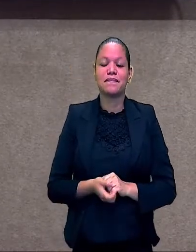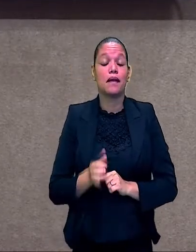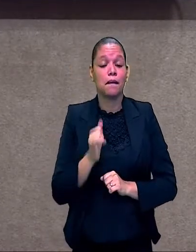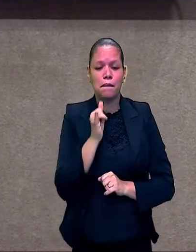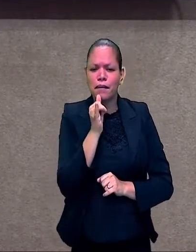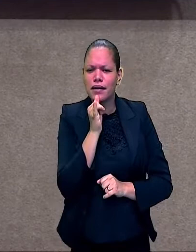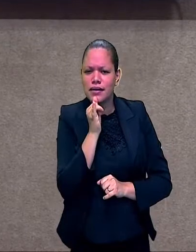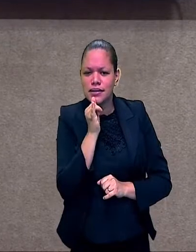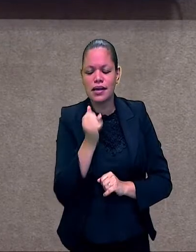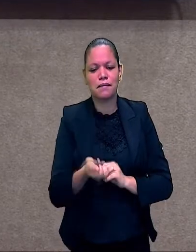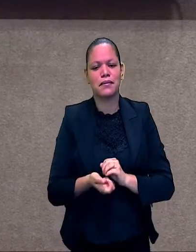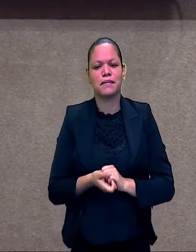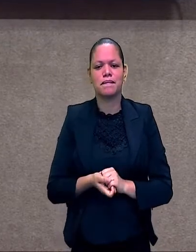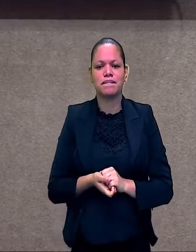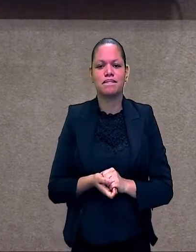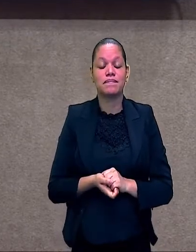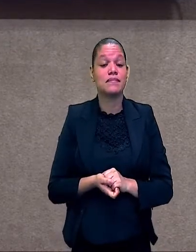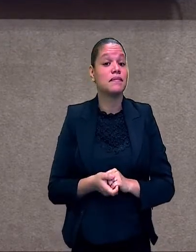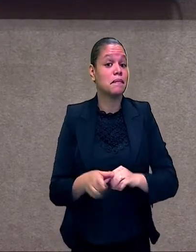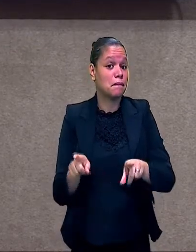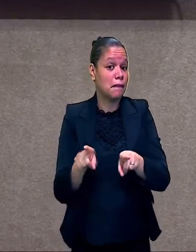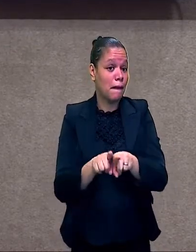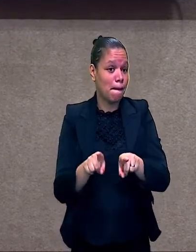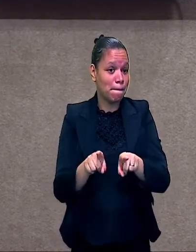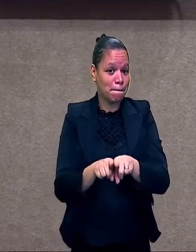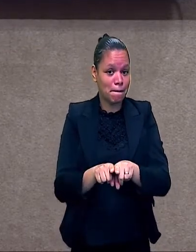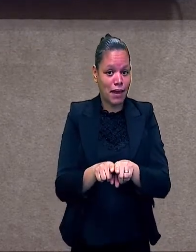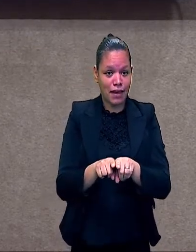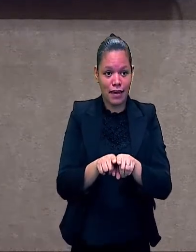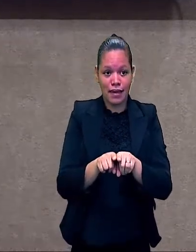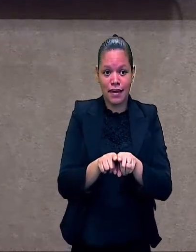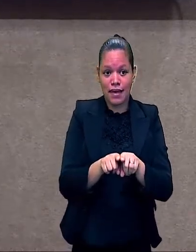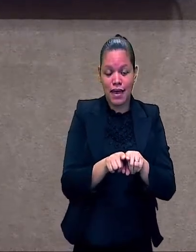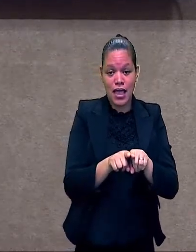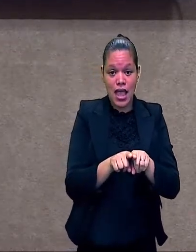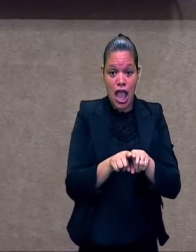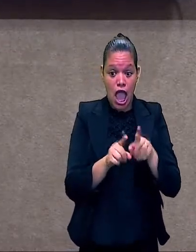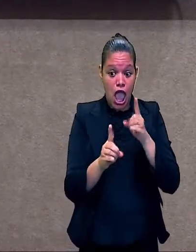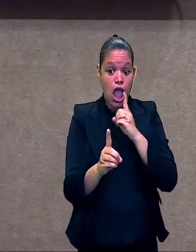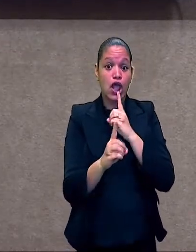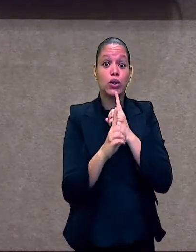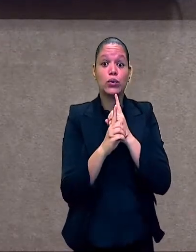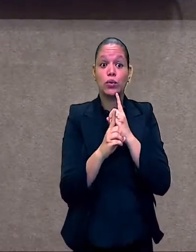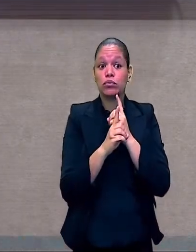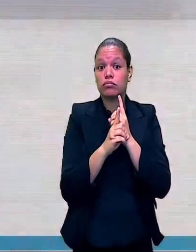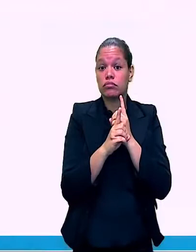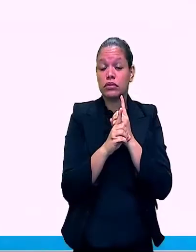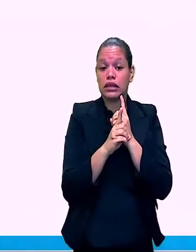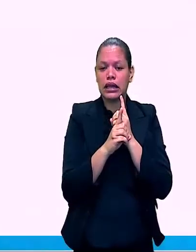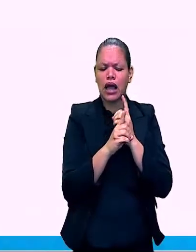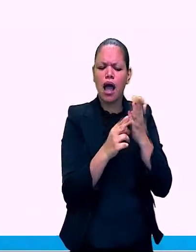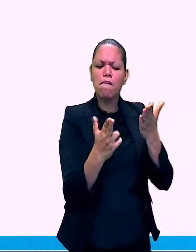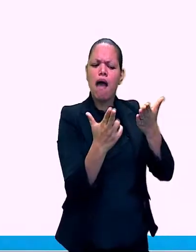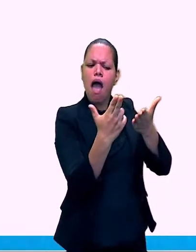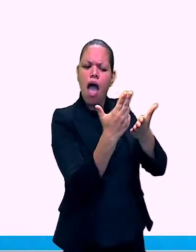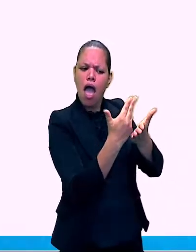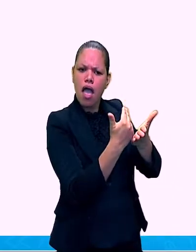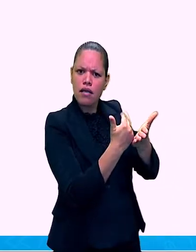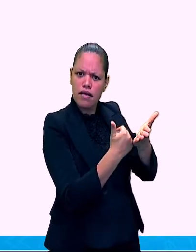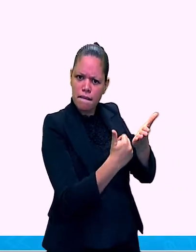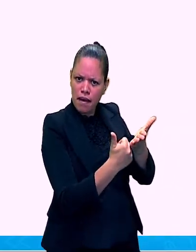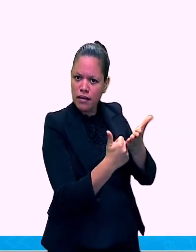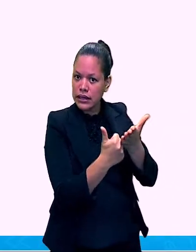desterritorialização. O que é isso? Entra mais uma palavra. E aí nós chegamos a essa imagem que eu mostro para